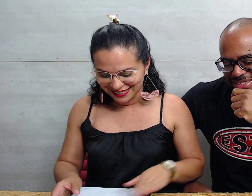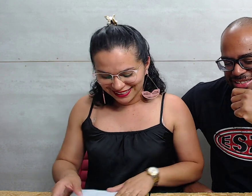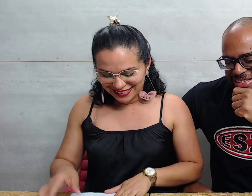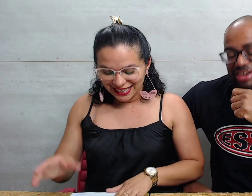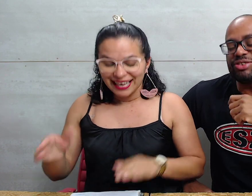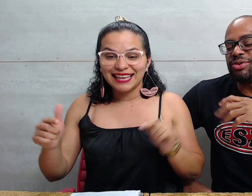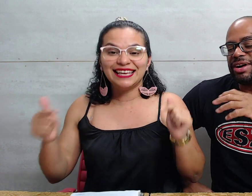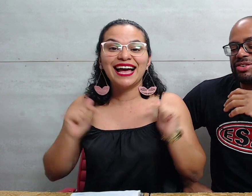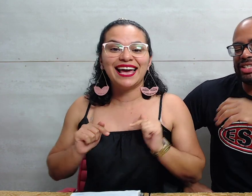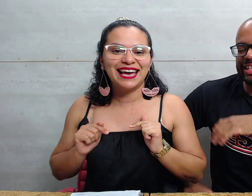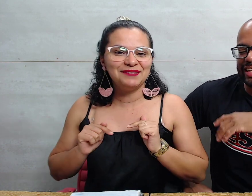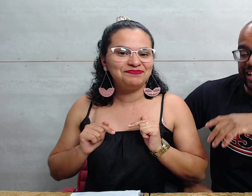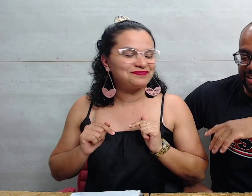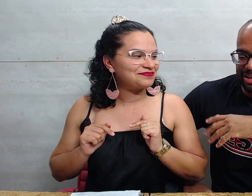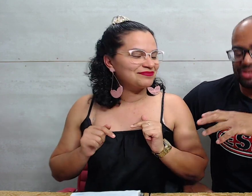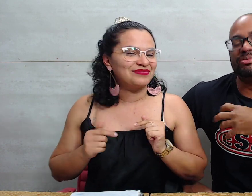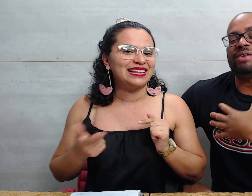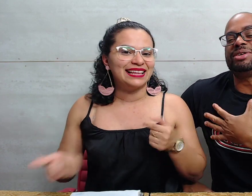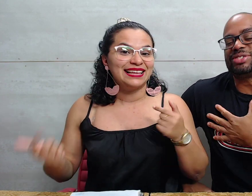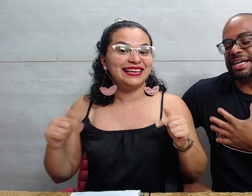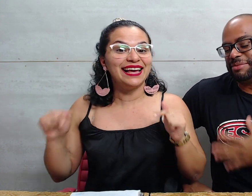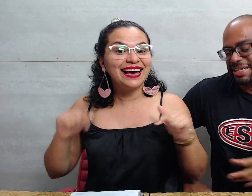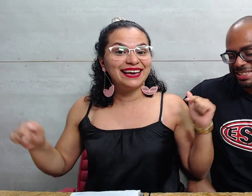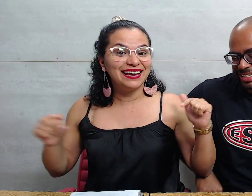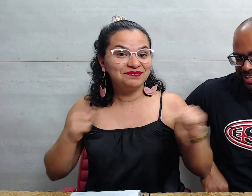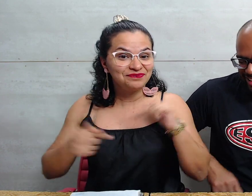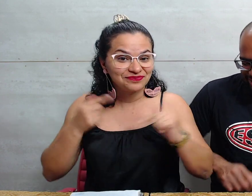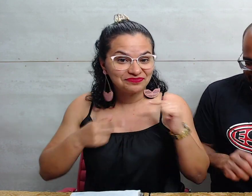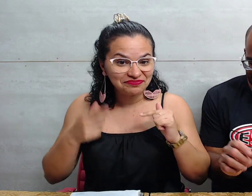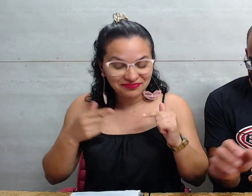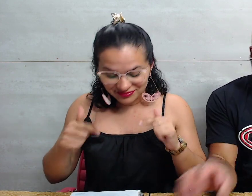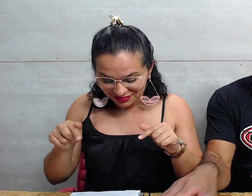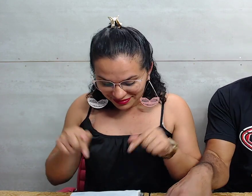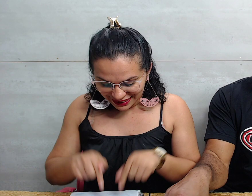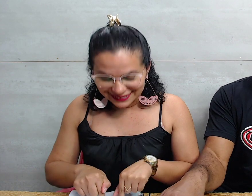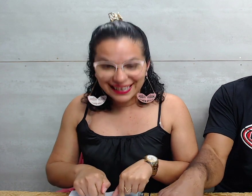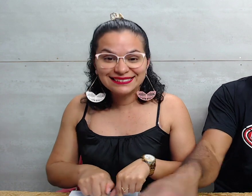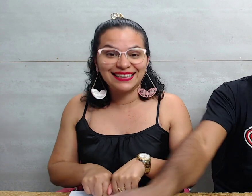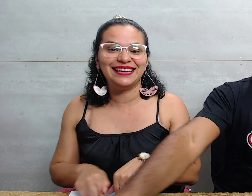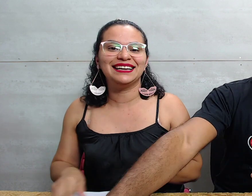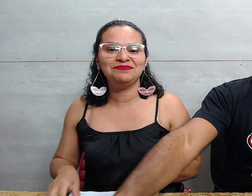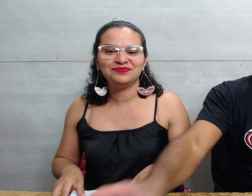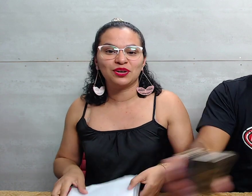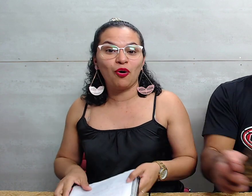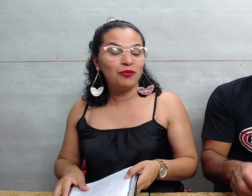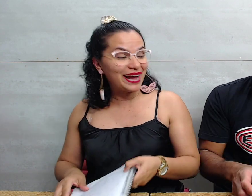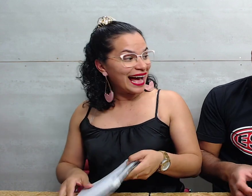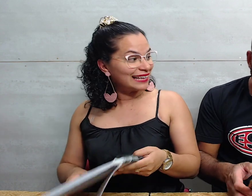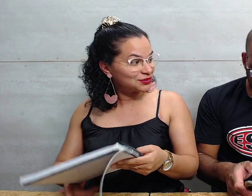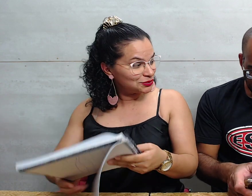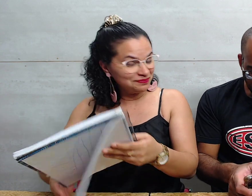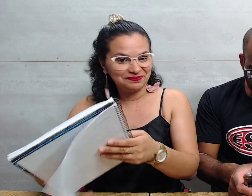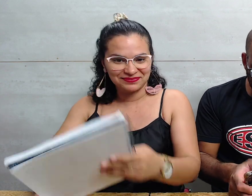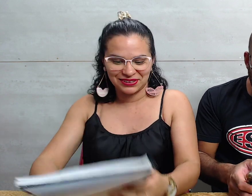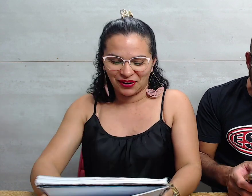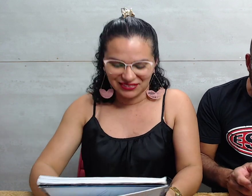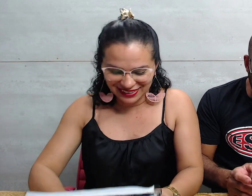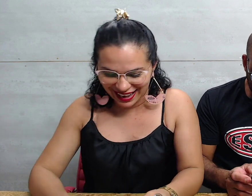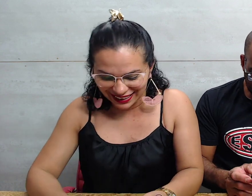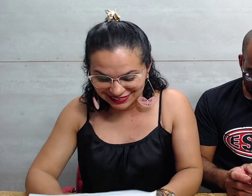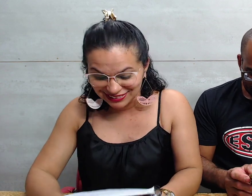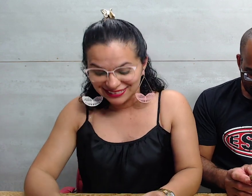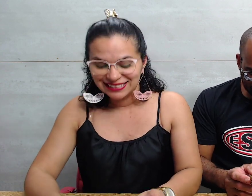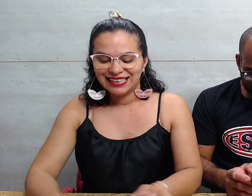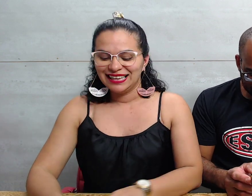Zamba. Quero que o Correio se dane, menos o meu amigo Zamba. E aê, da Atena, como um gato. Como um gato. Como